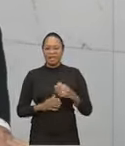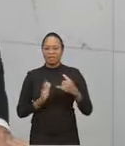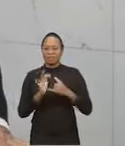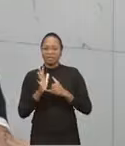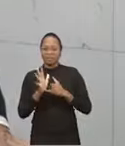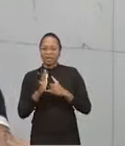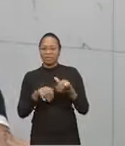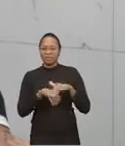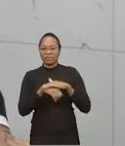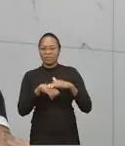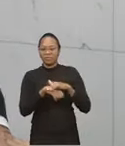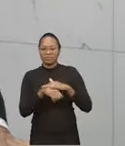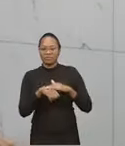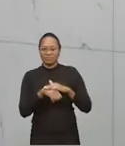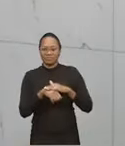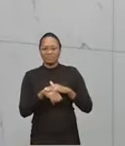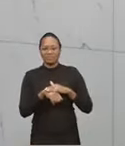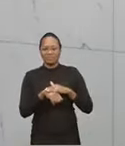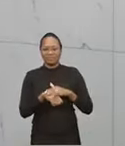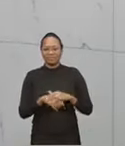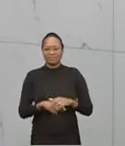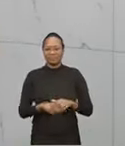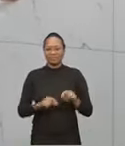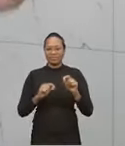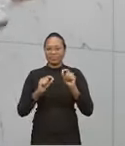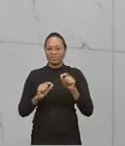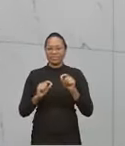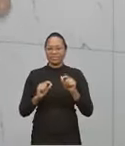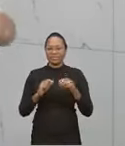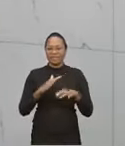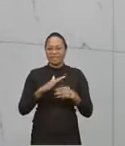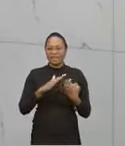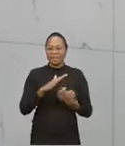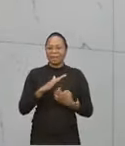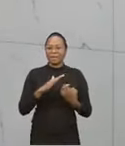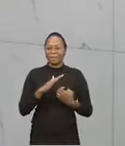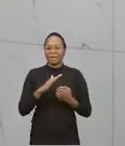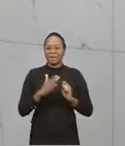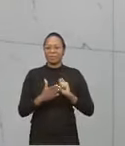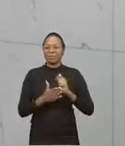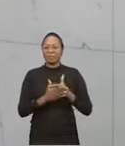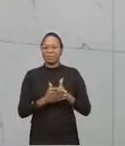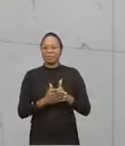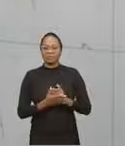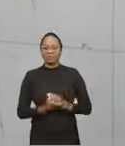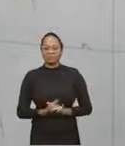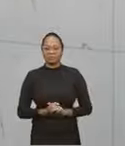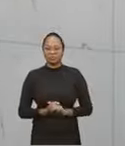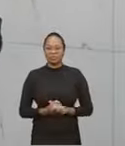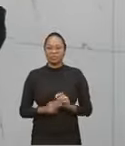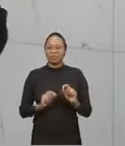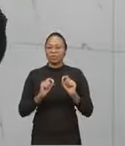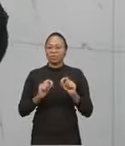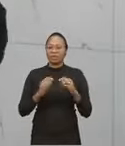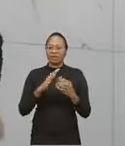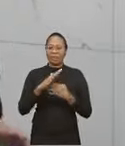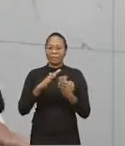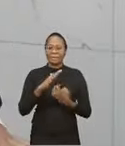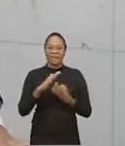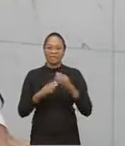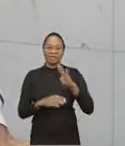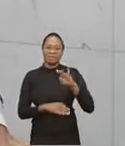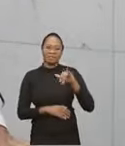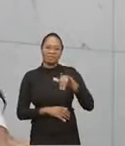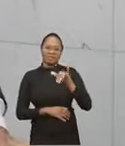conversar com os comerciantes. O que é que a empresa pode comprar nessa cidade? O que é que a BID pode ajudar a